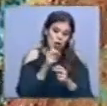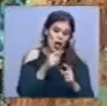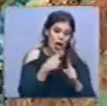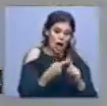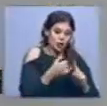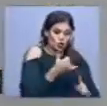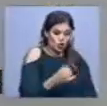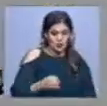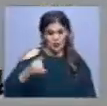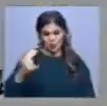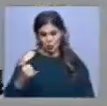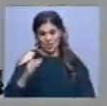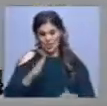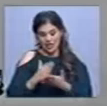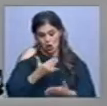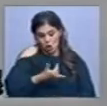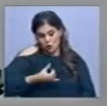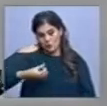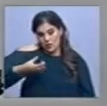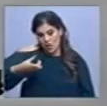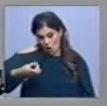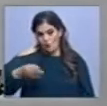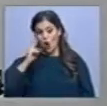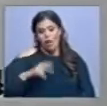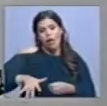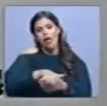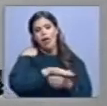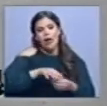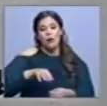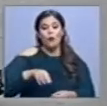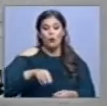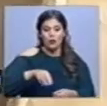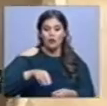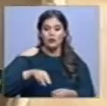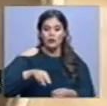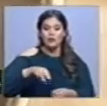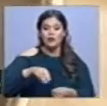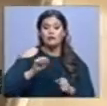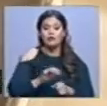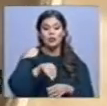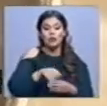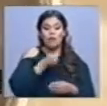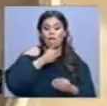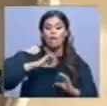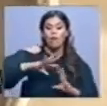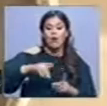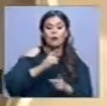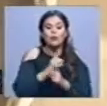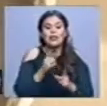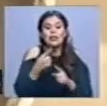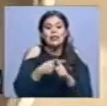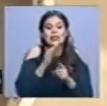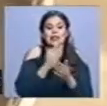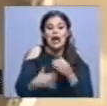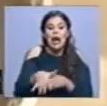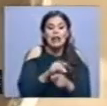e 2009, olharam em particular uma zona chamada Medusa Fossae, em Marte. Porquê é que é interessante esta zona?